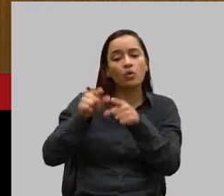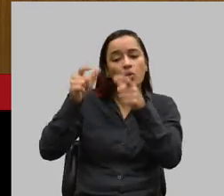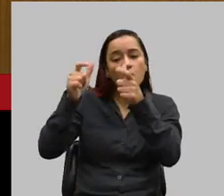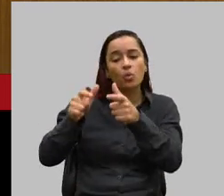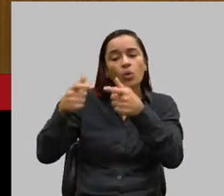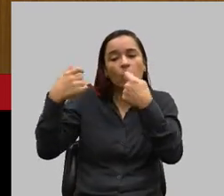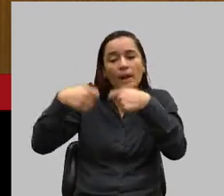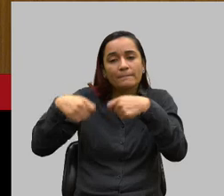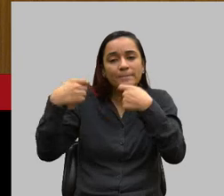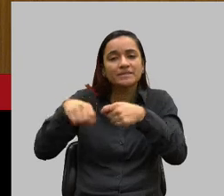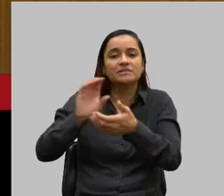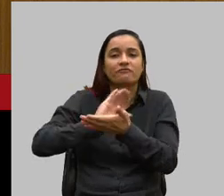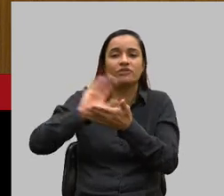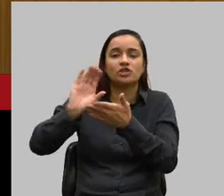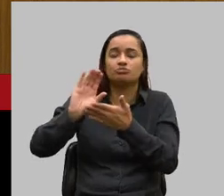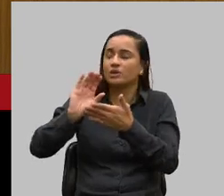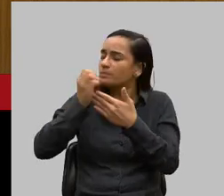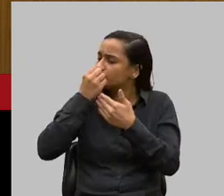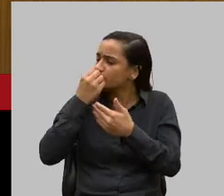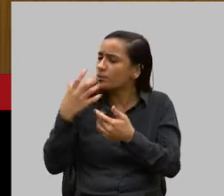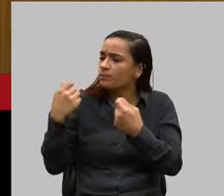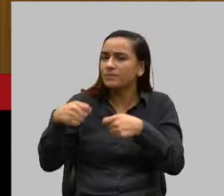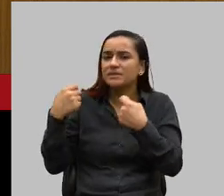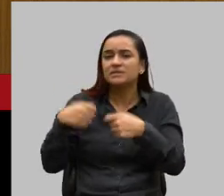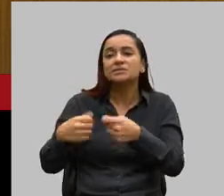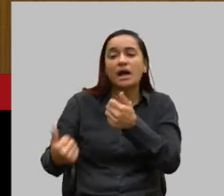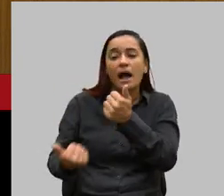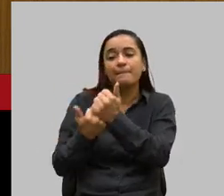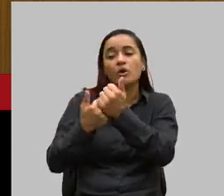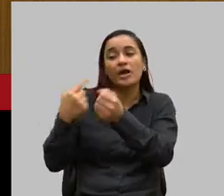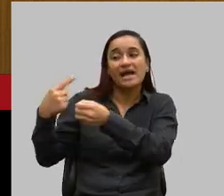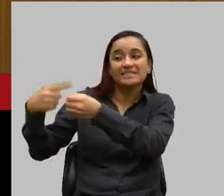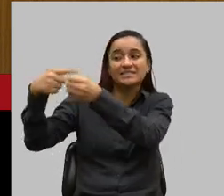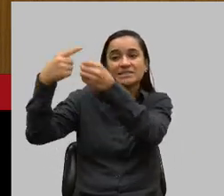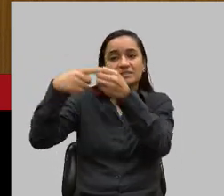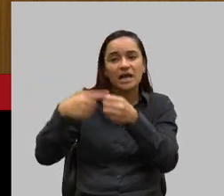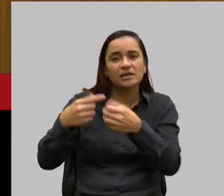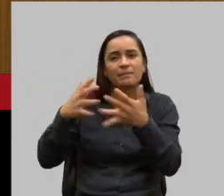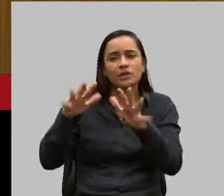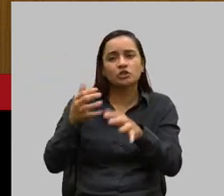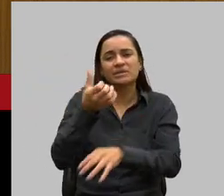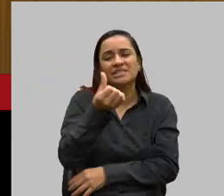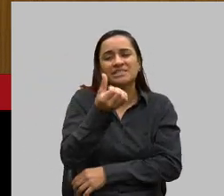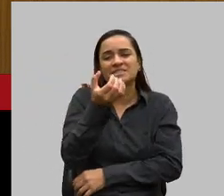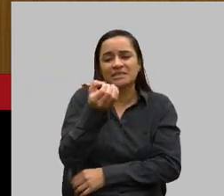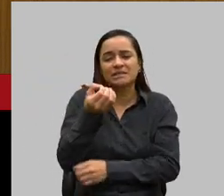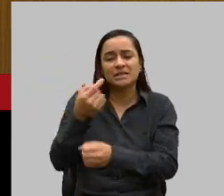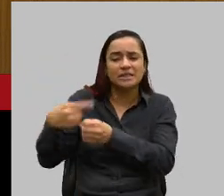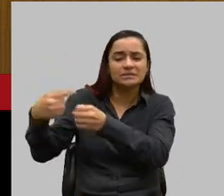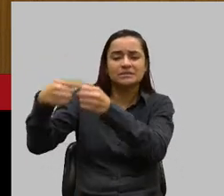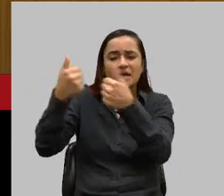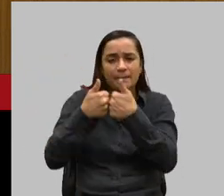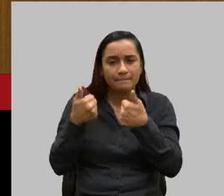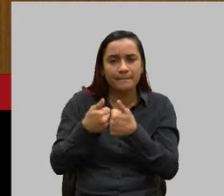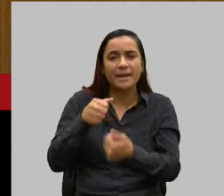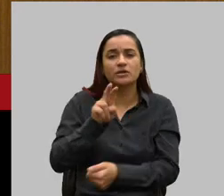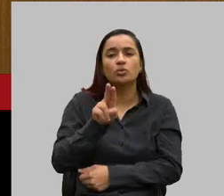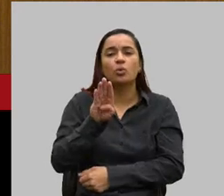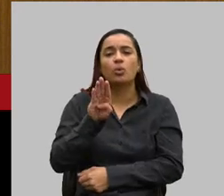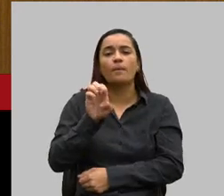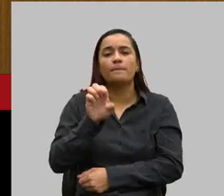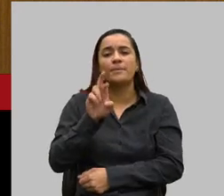do Estado nós precisamos apoiar as cidades da região são 60 cidades no entorno de Uberlândia que precisa criar um ecossistema de